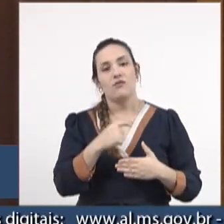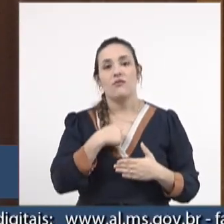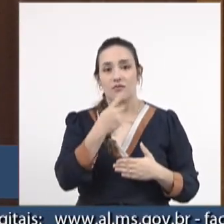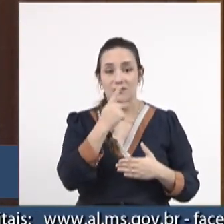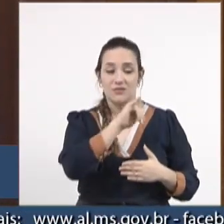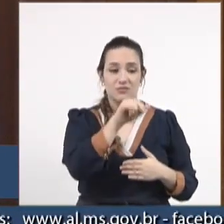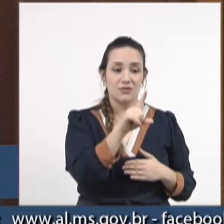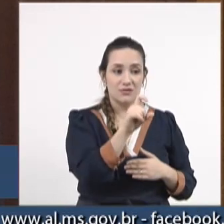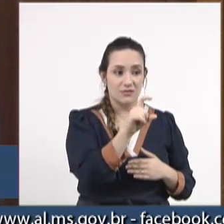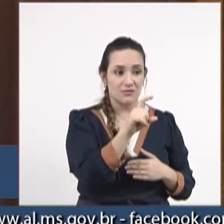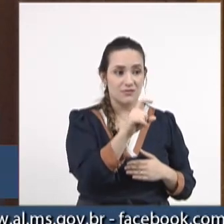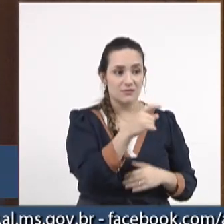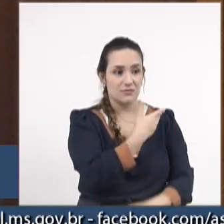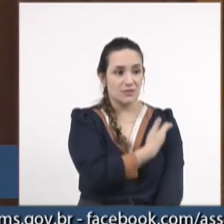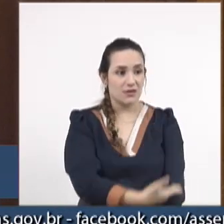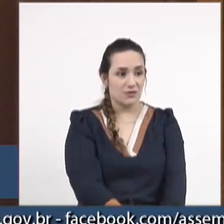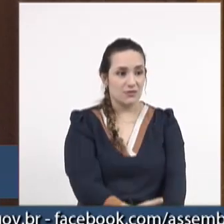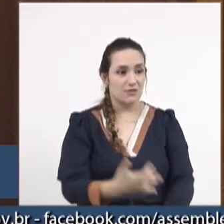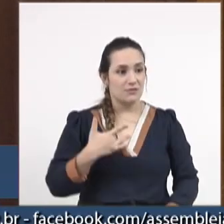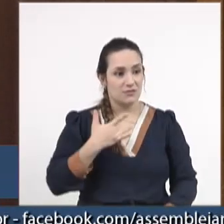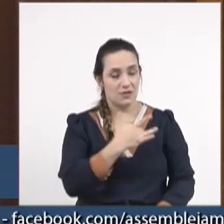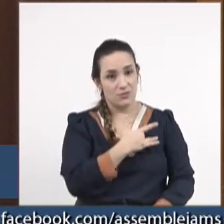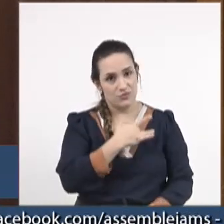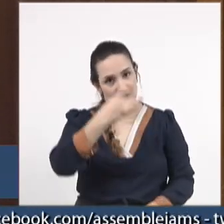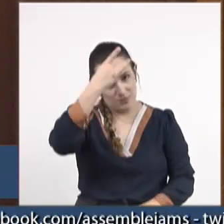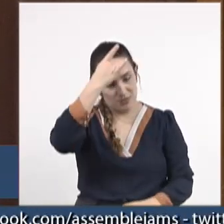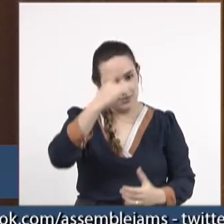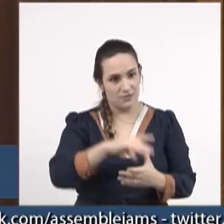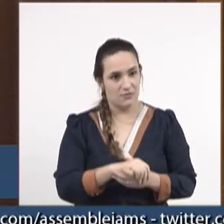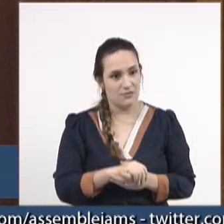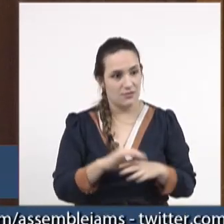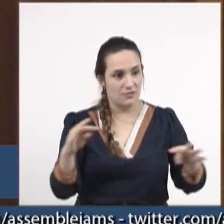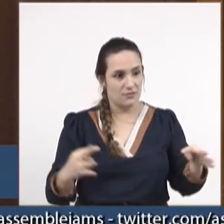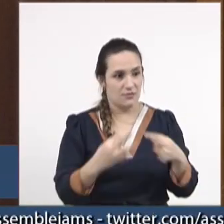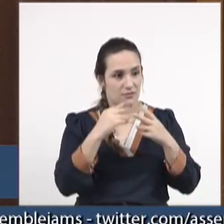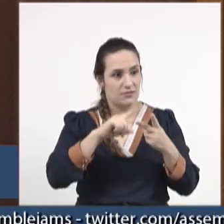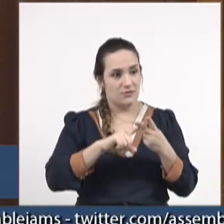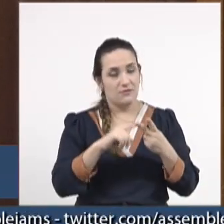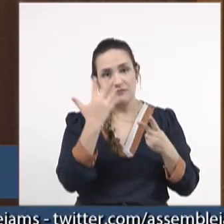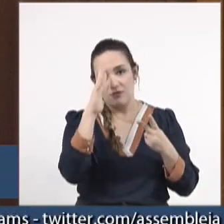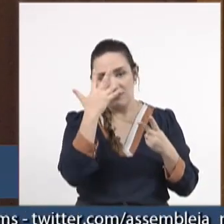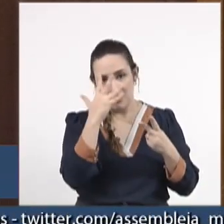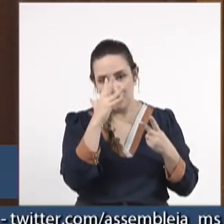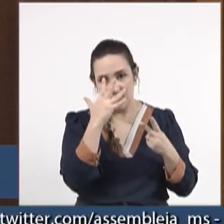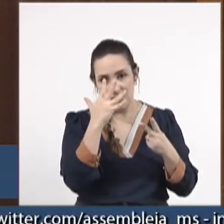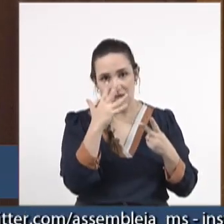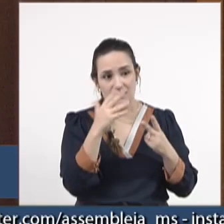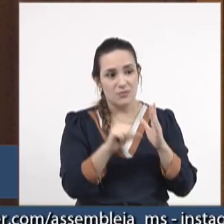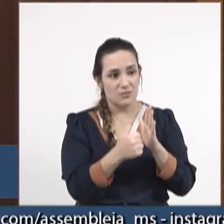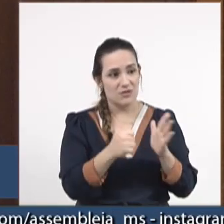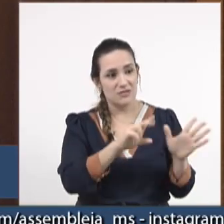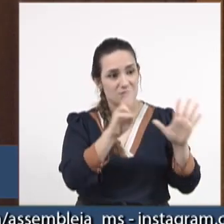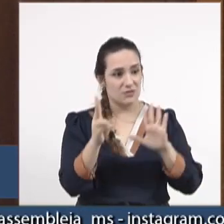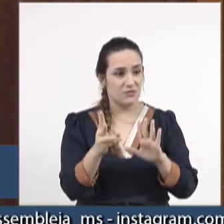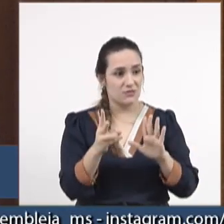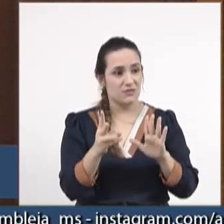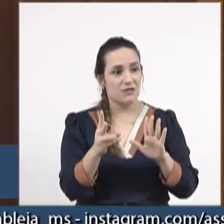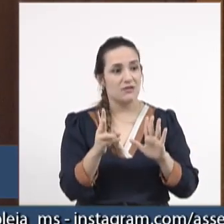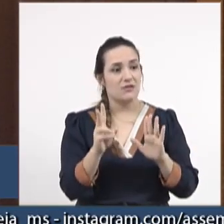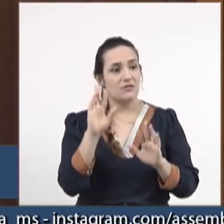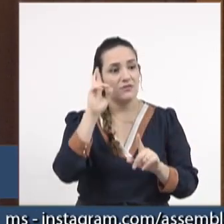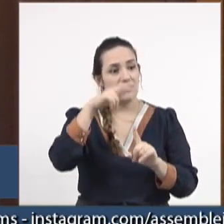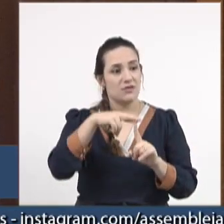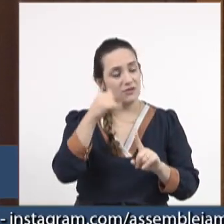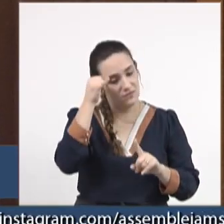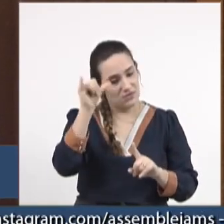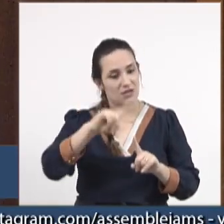só para ver, janeiro branco, começa com a saúde mental, né, para chamar a atenção da saúde mental. Fevereiro, a primeira semana de fevereiro, é uma semana alusiva